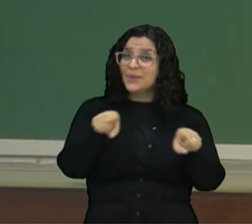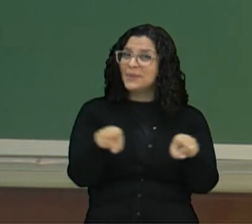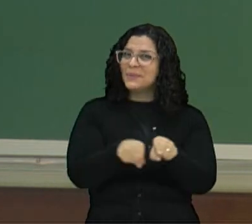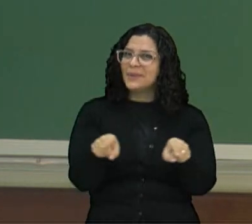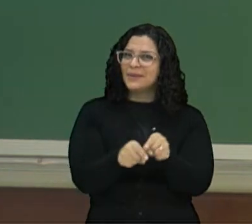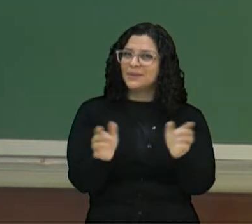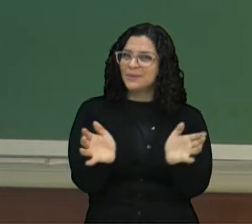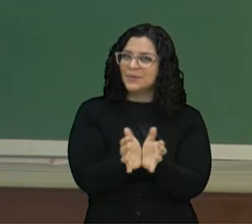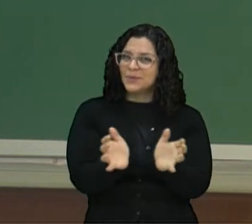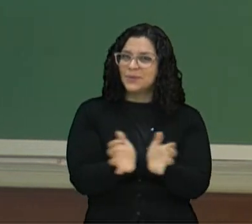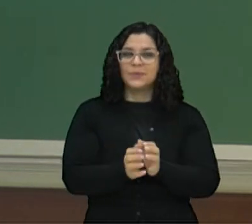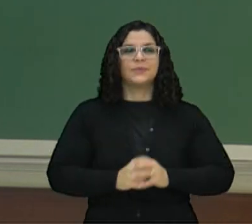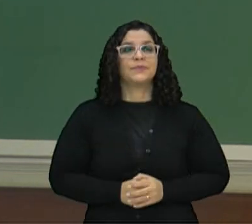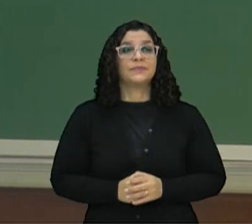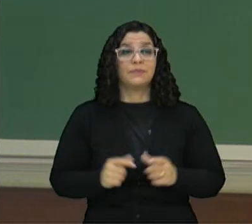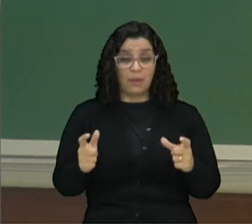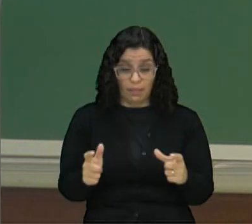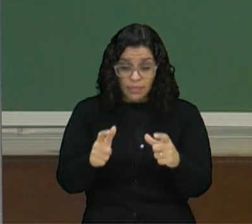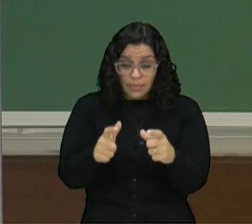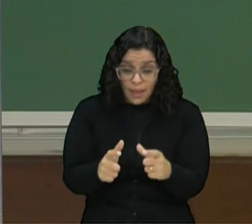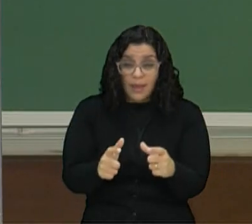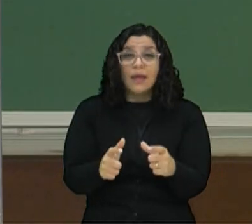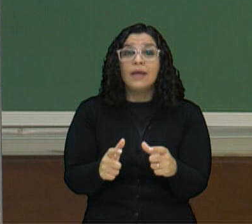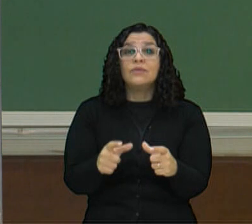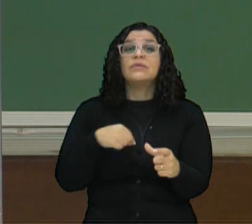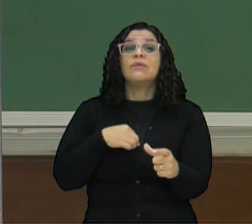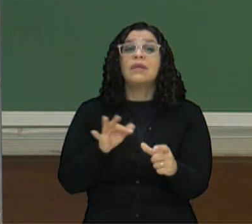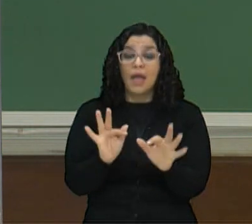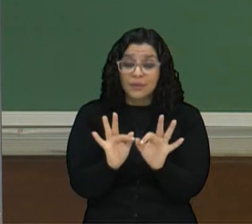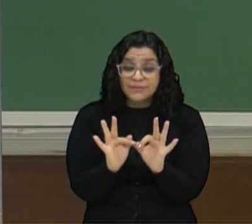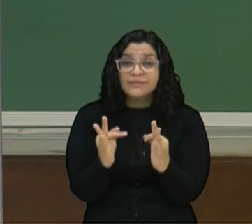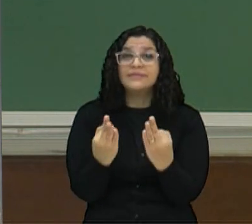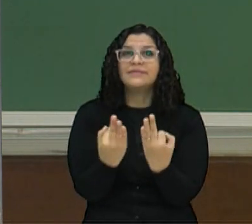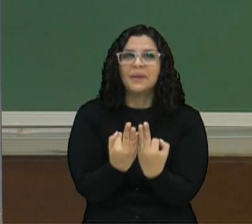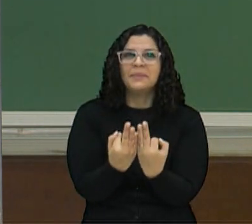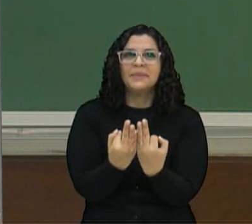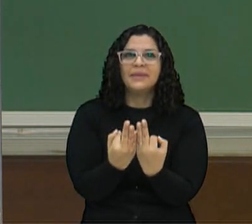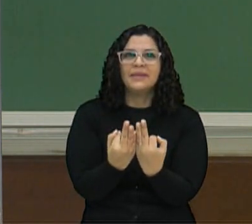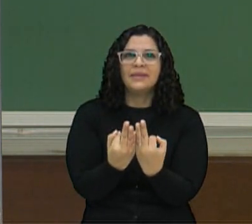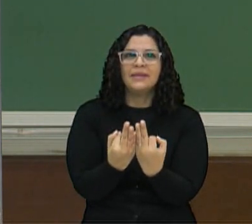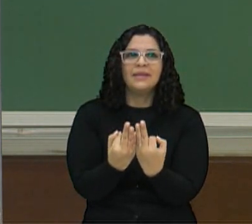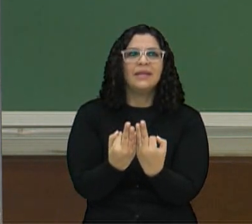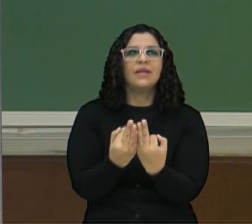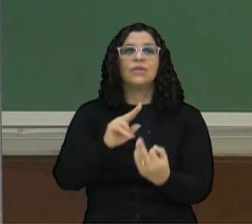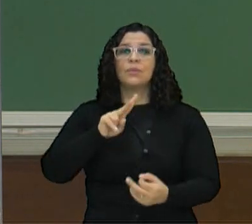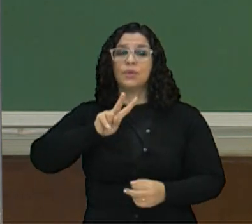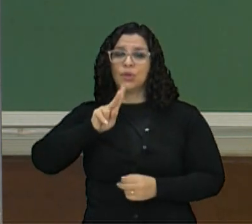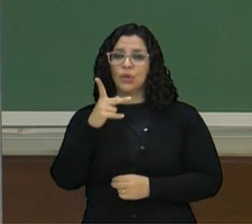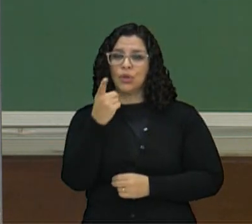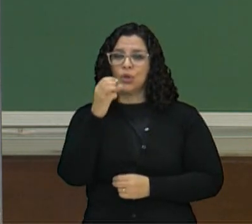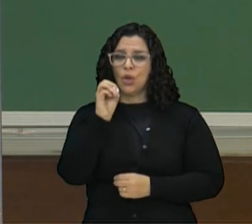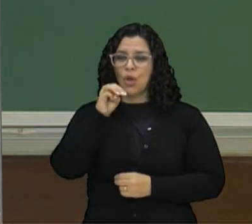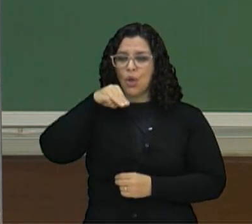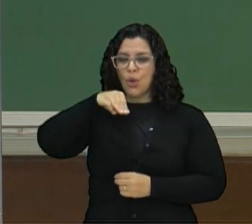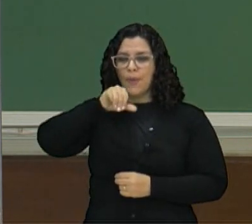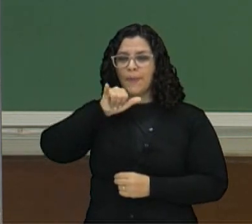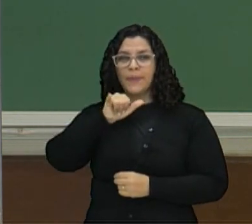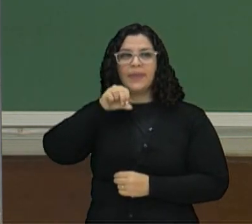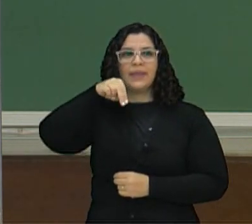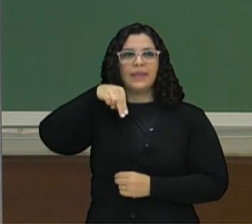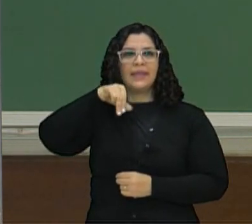micos. E dentro da ordem dos primatas, na família dos hominídeos ou na família